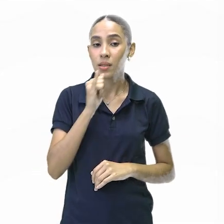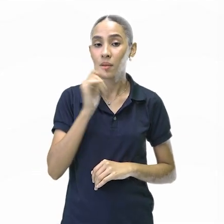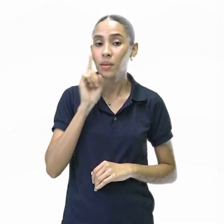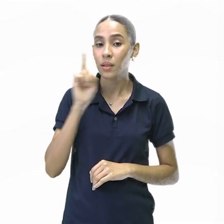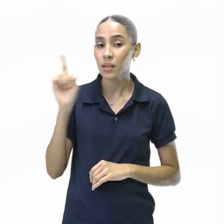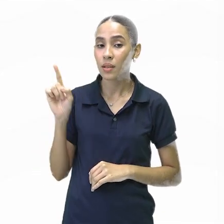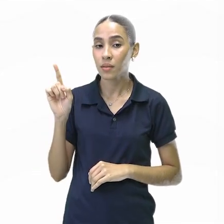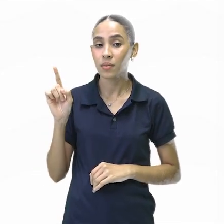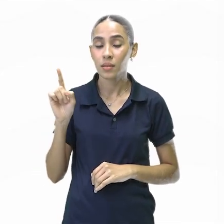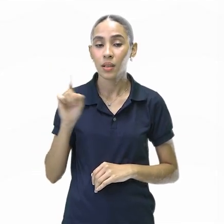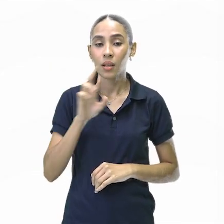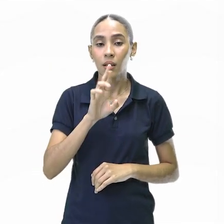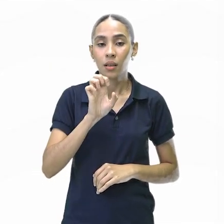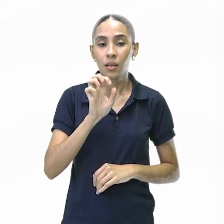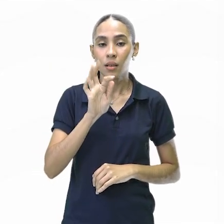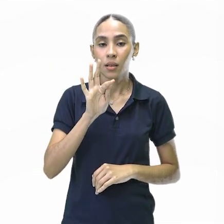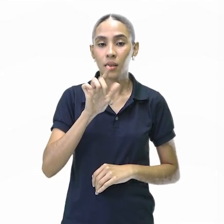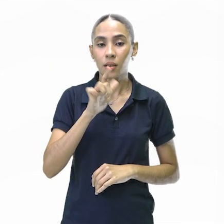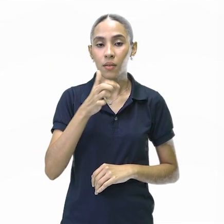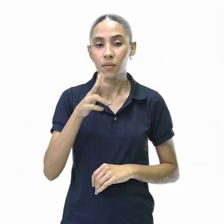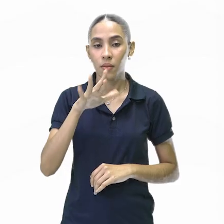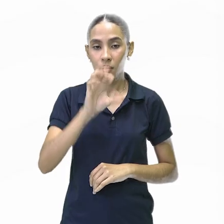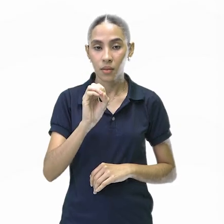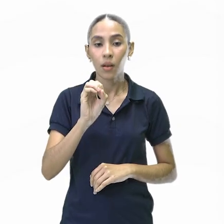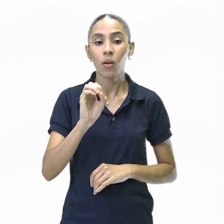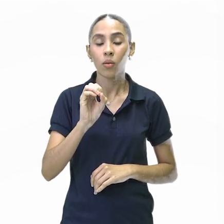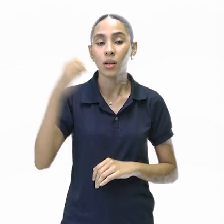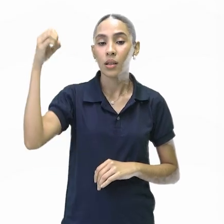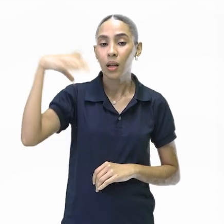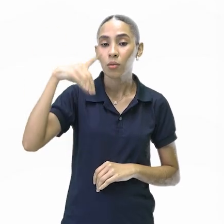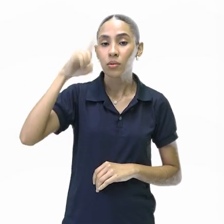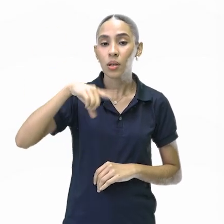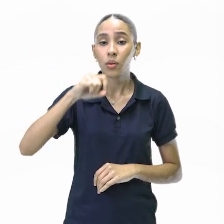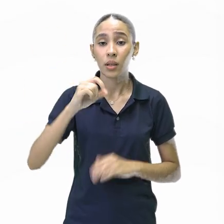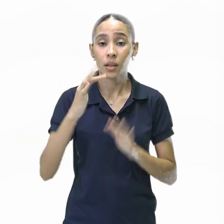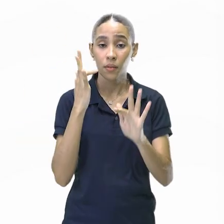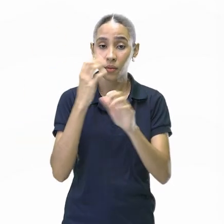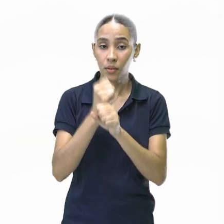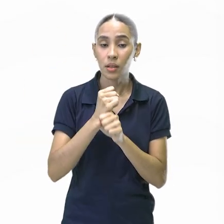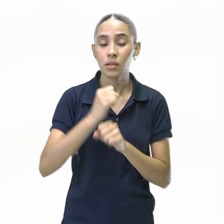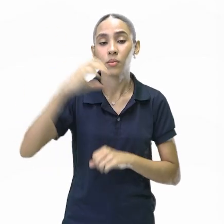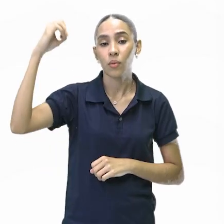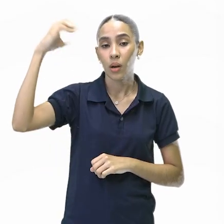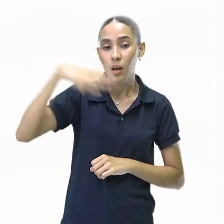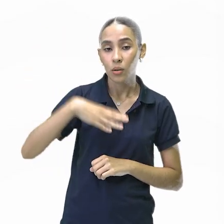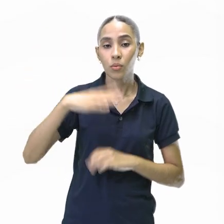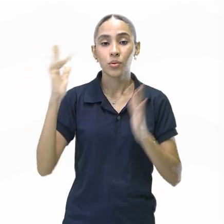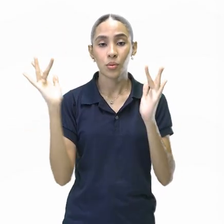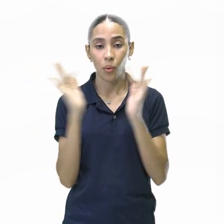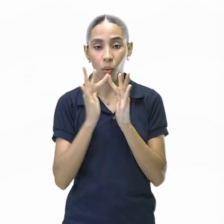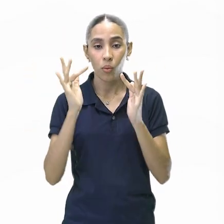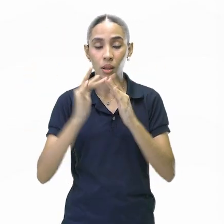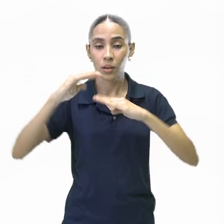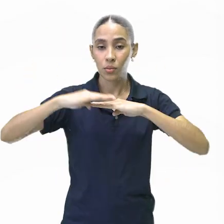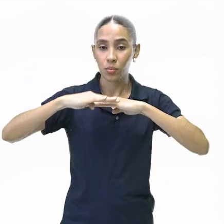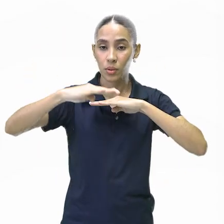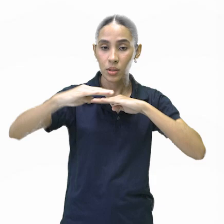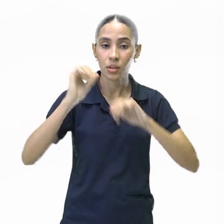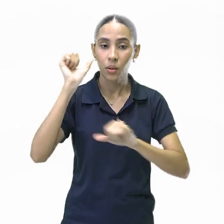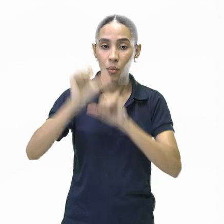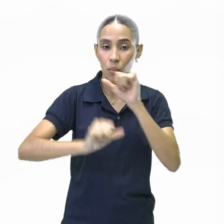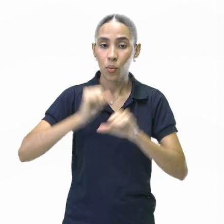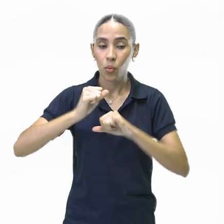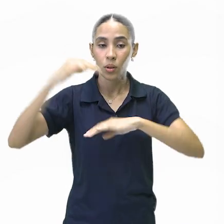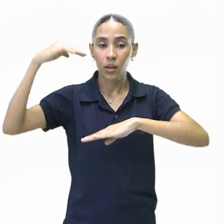o fenômeno da reflexão. A reflexão da luz é um fenômeno físico, onde a luz, ao incidir sobre uma superfície, muda de